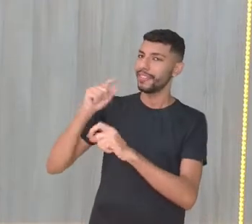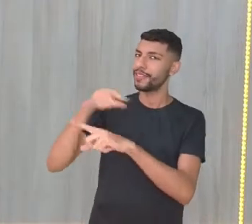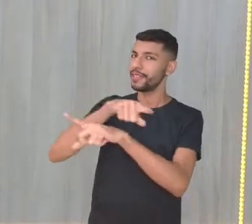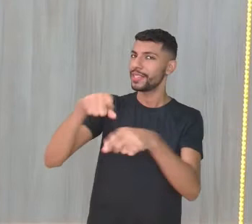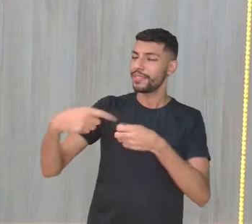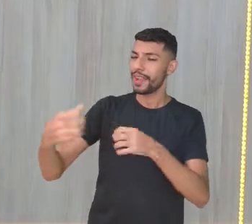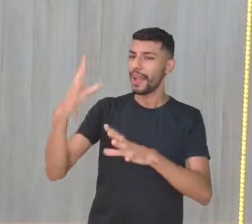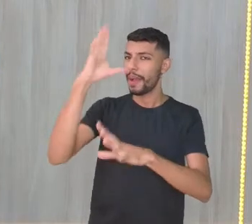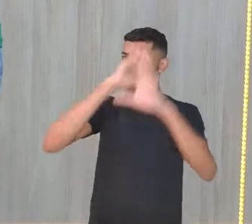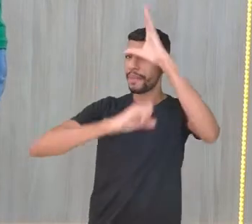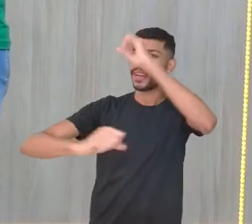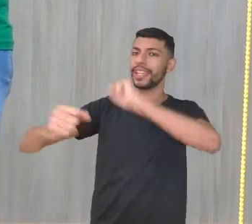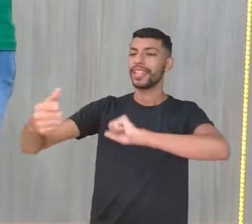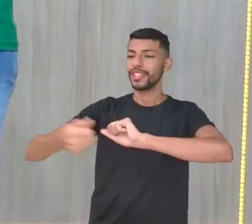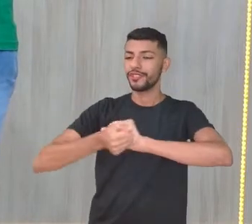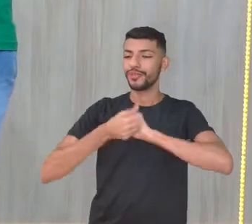Então,